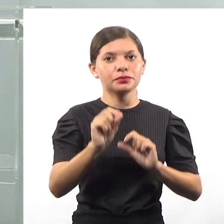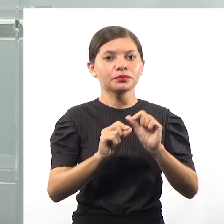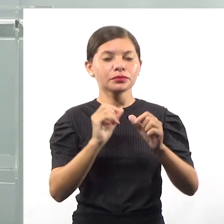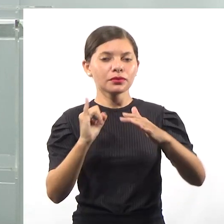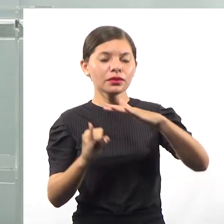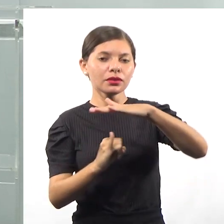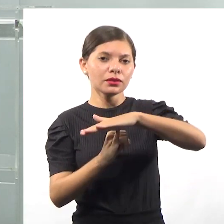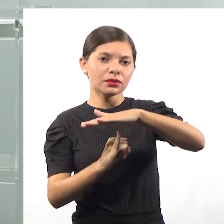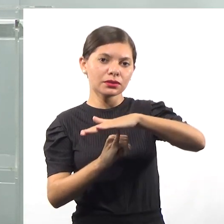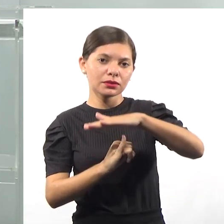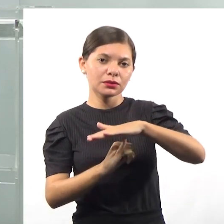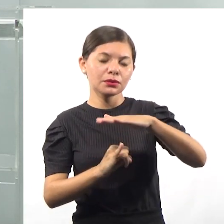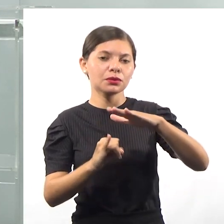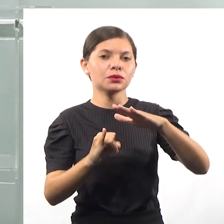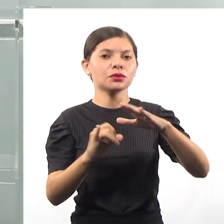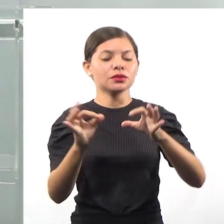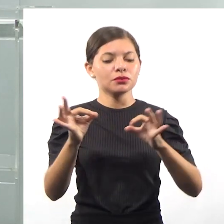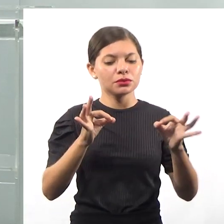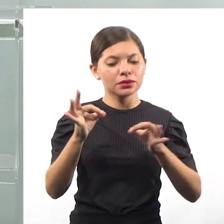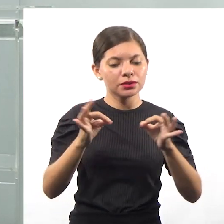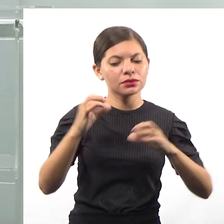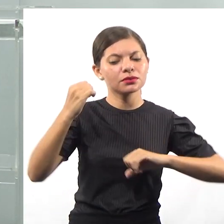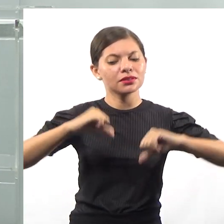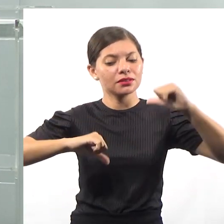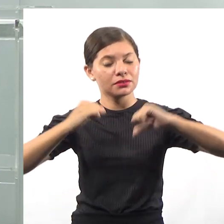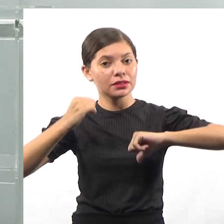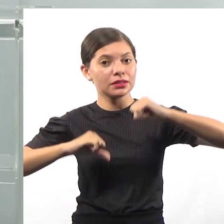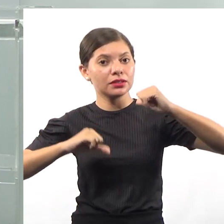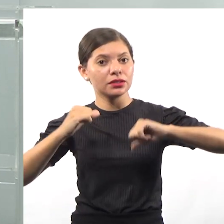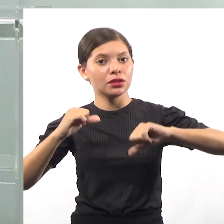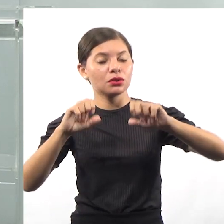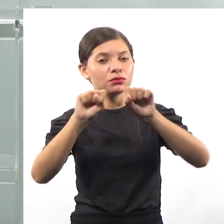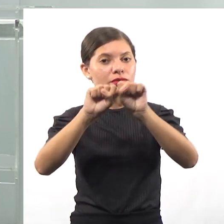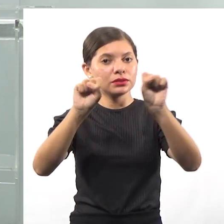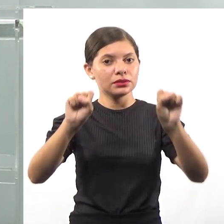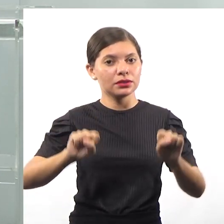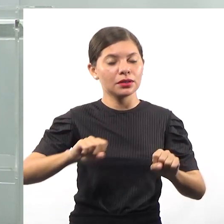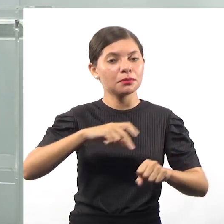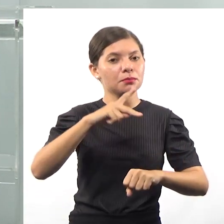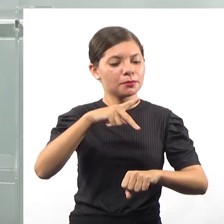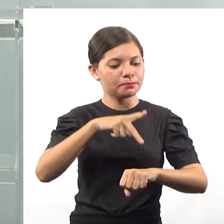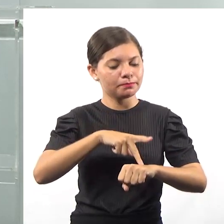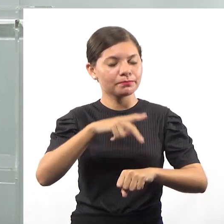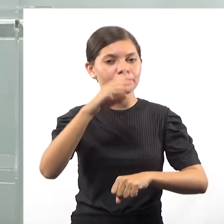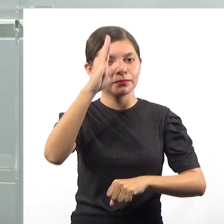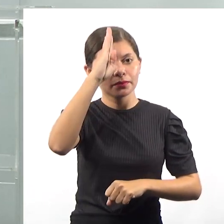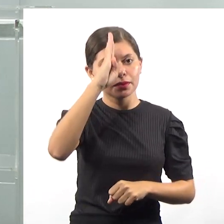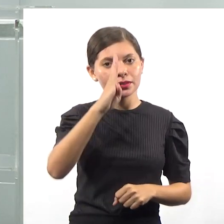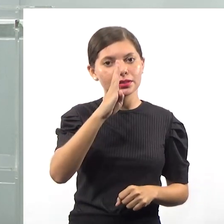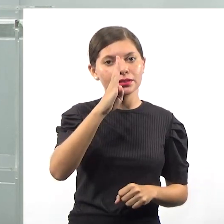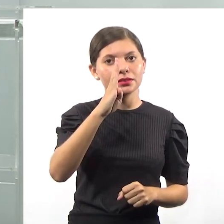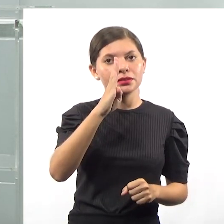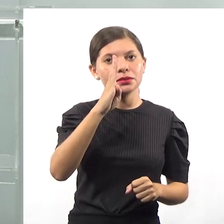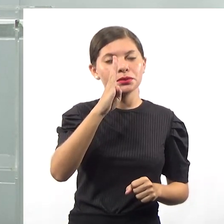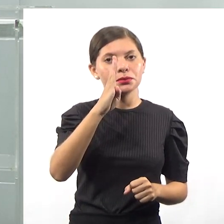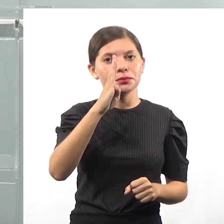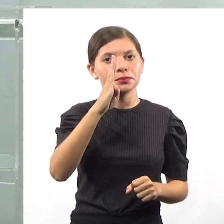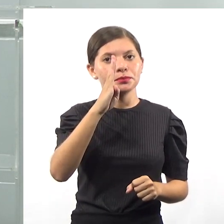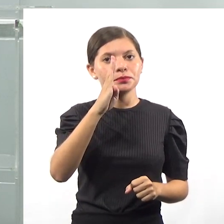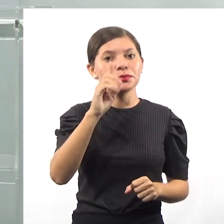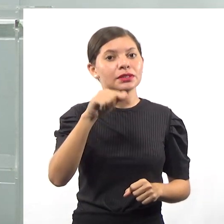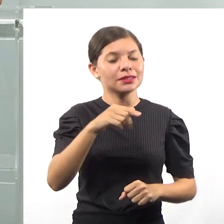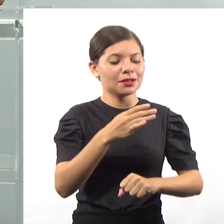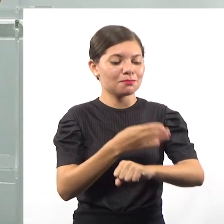as instituições e organizações que avaliam o Sistema Nacional Brasileiro são incisivas em marcar que